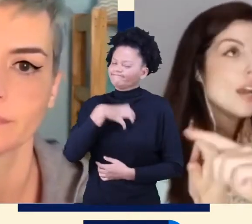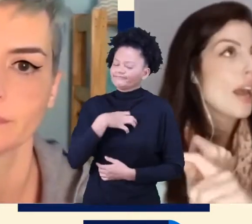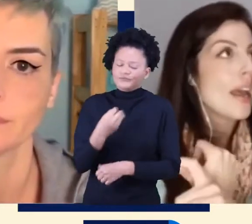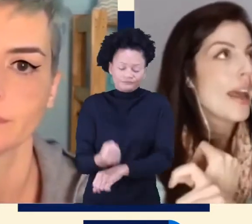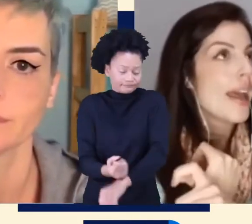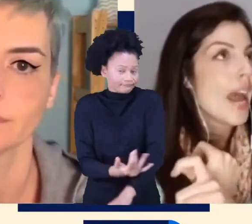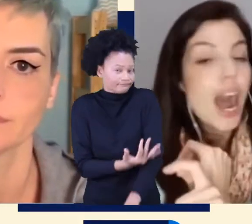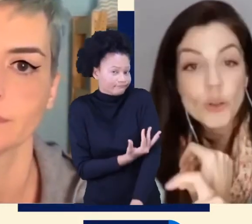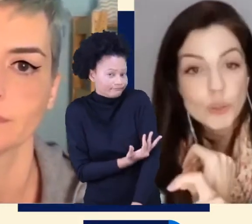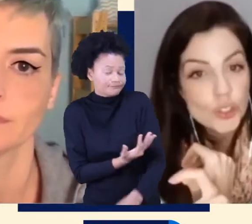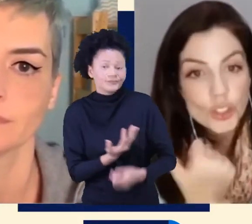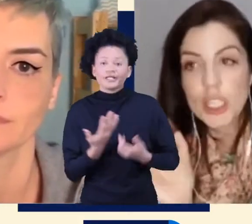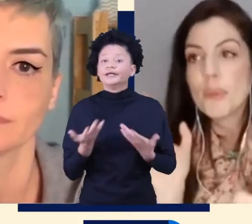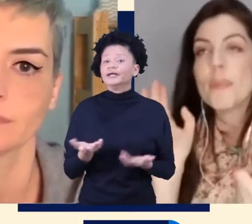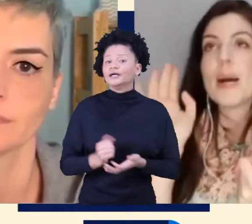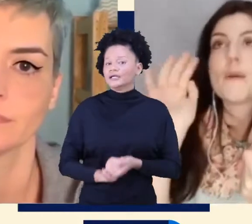emoções,